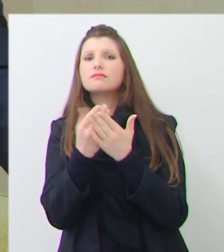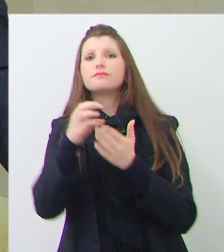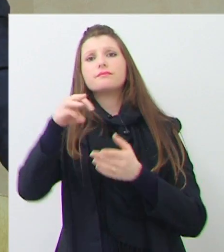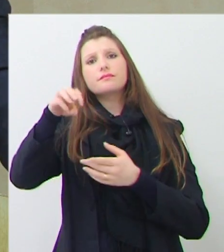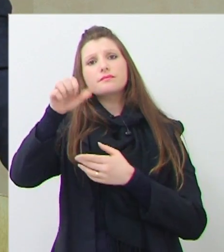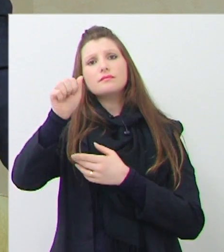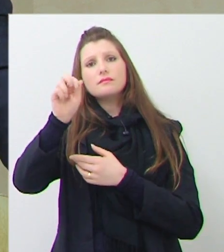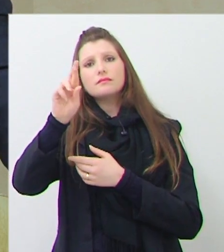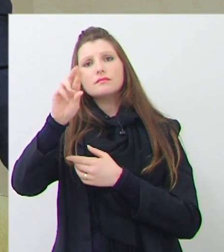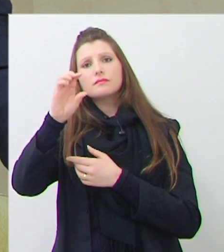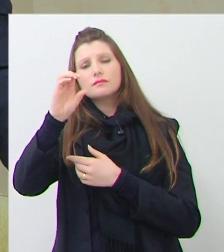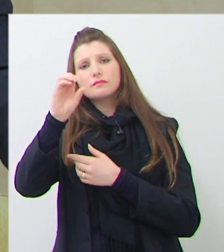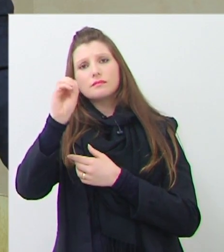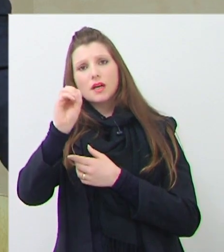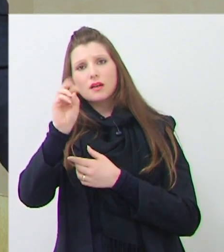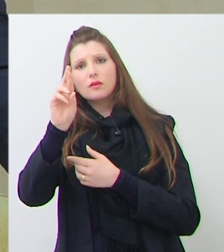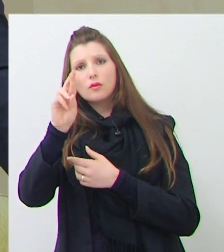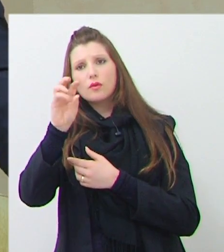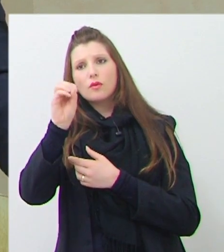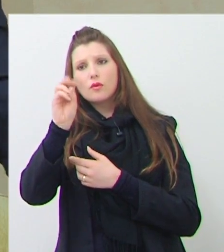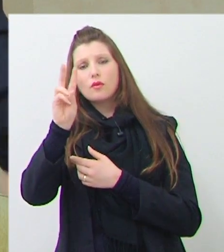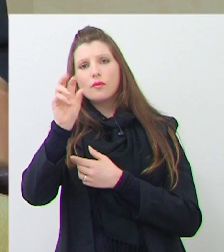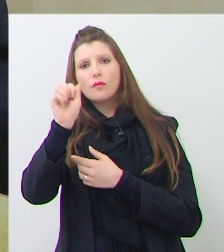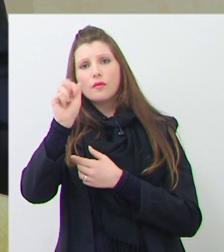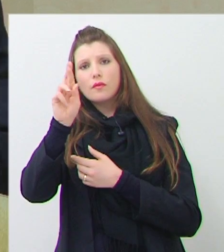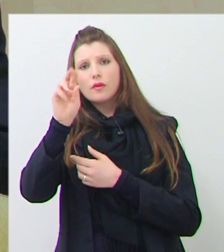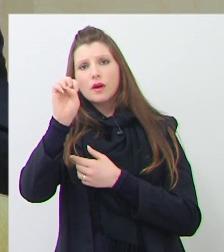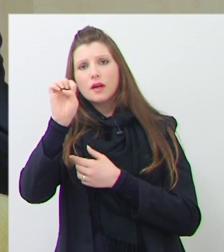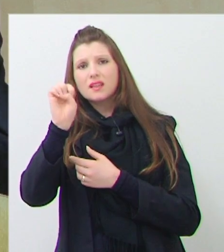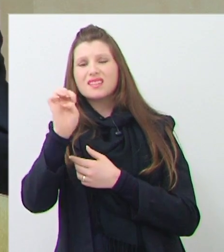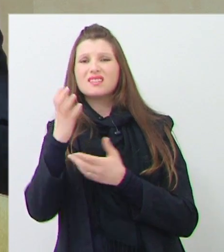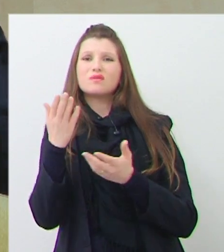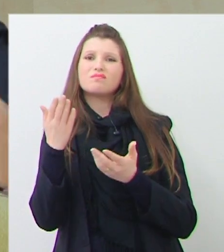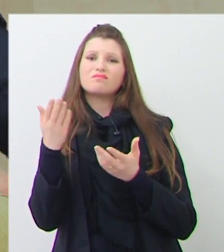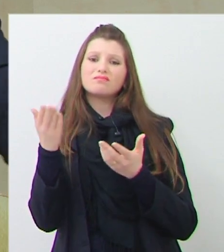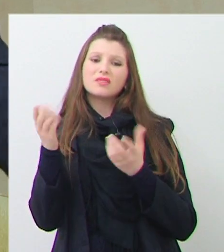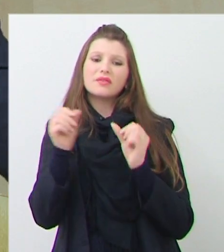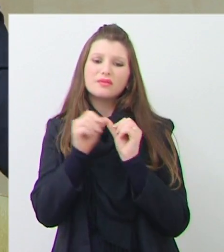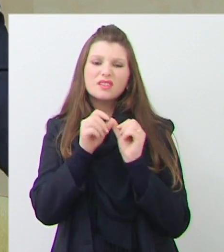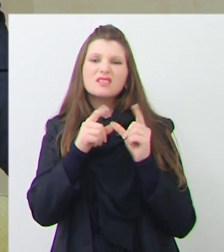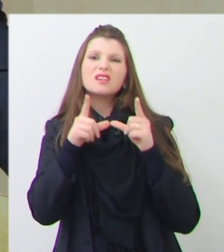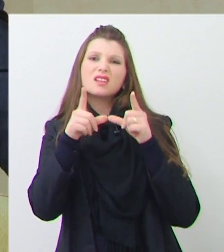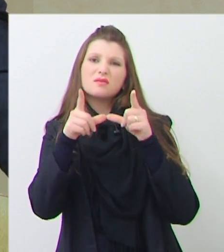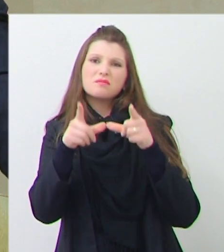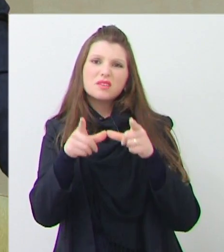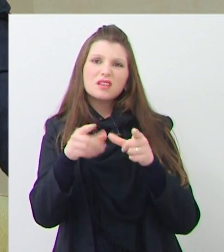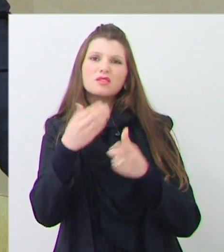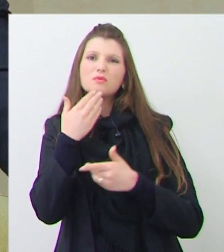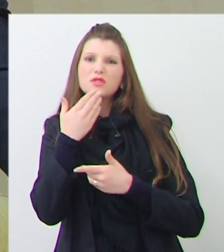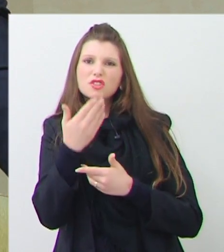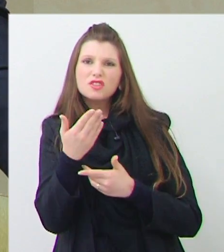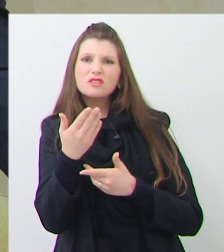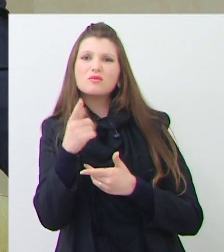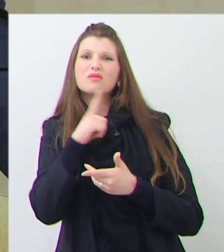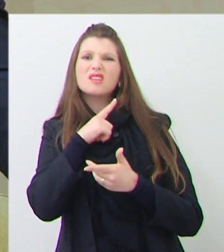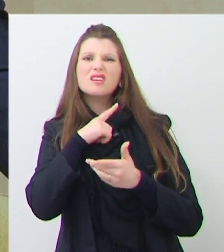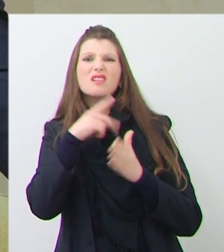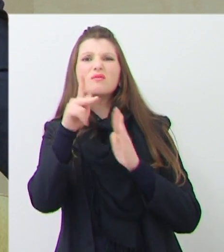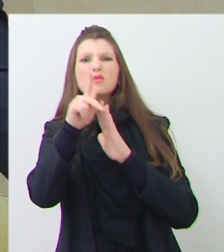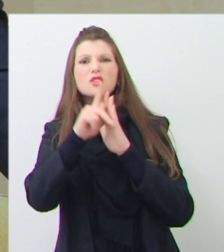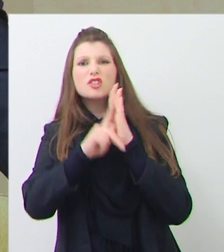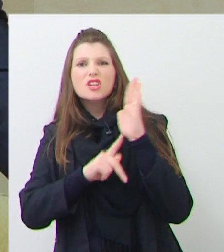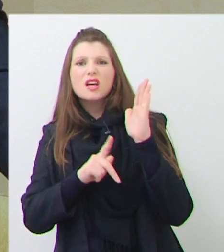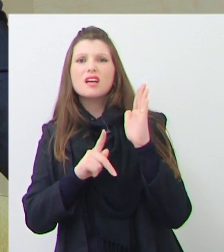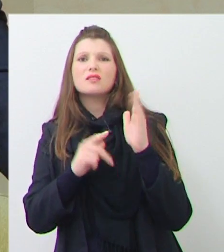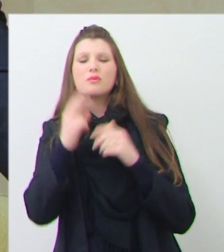Marcos Rovares, eu venho com esse requerimento pedindo, porque já foi colocado que existe um projeto para